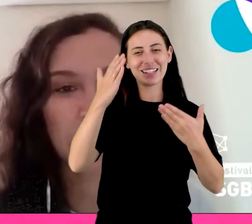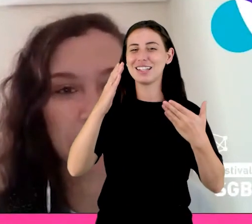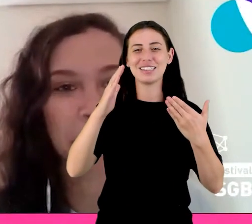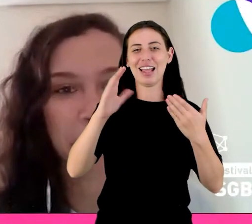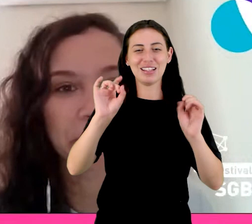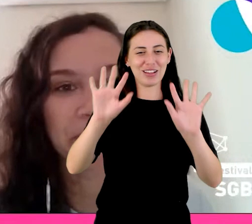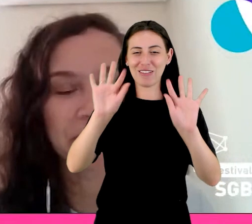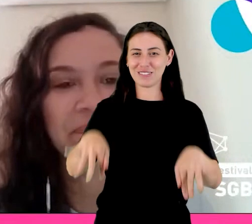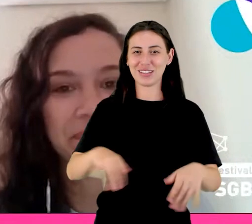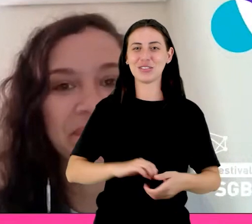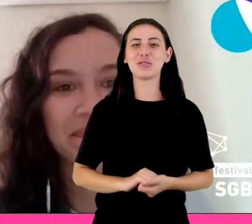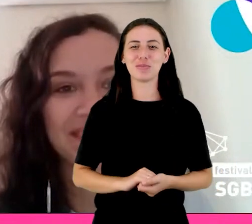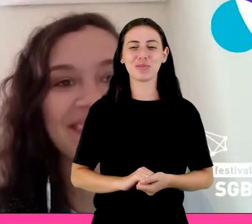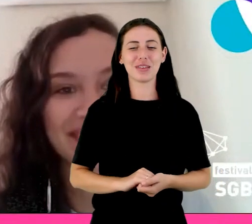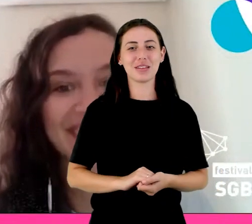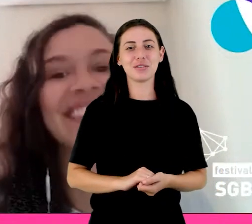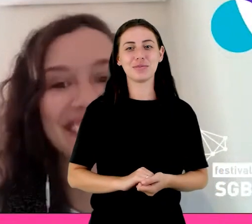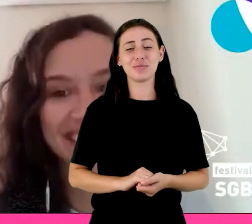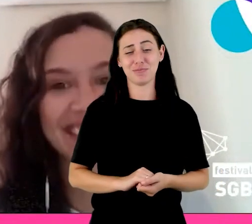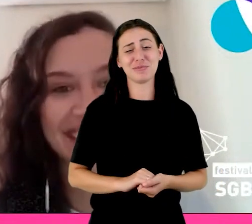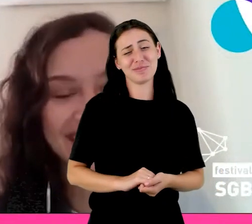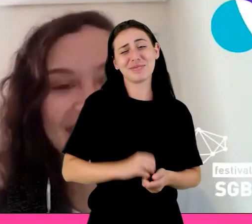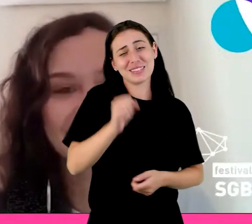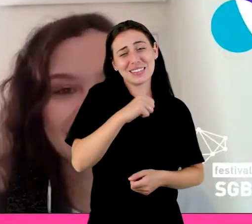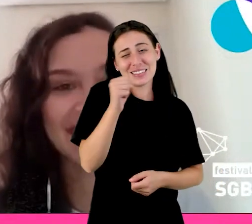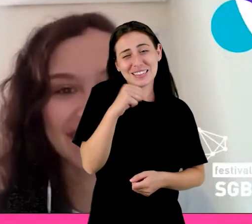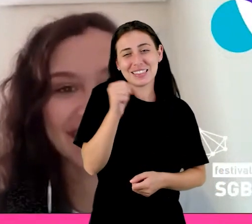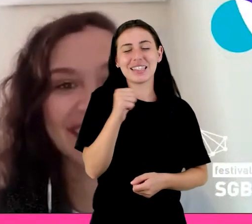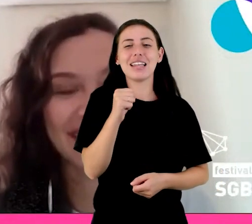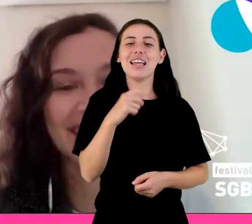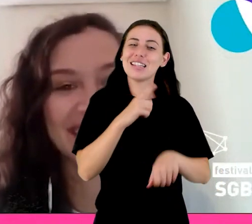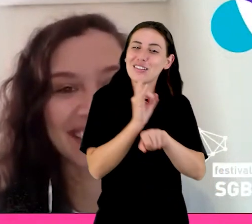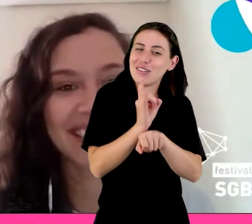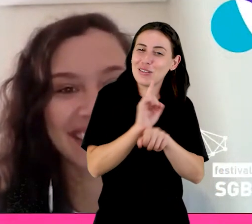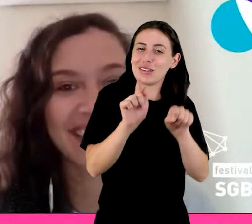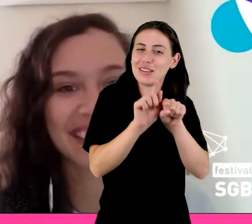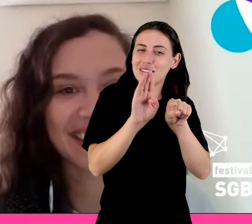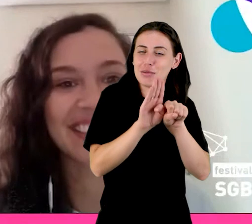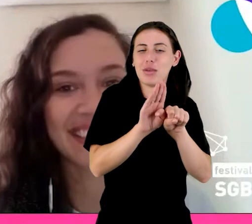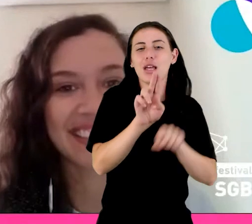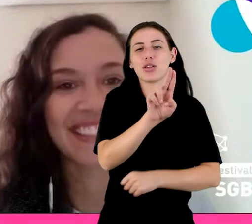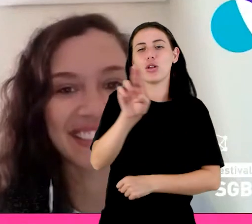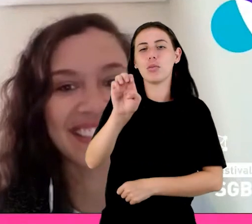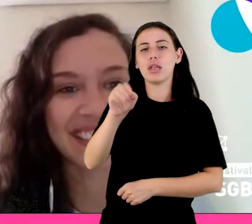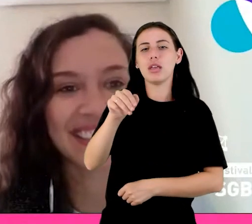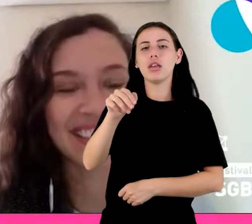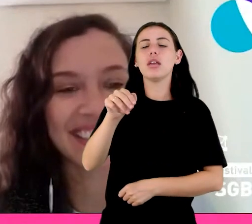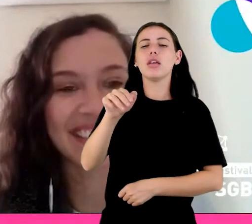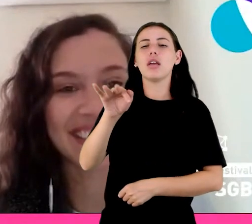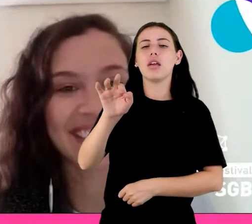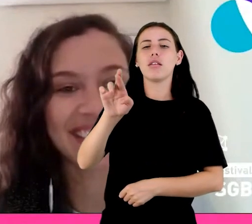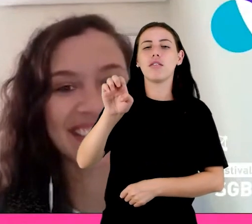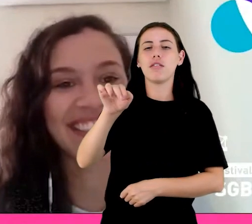ao documentário que eu amo, Carol Gesser, que dirigiu, e o Will também. Obrigado, amo vocês. Festival Social Good está no meu